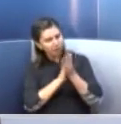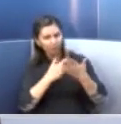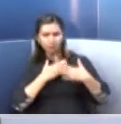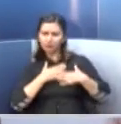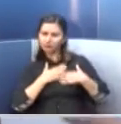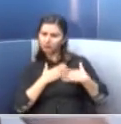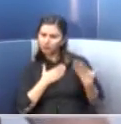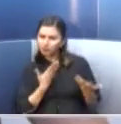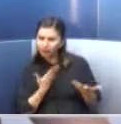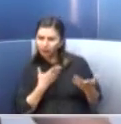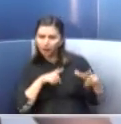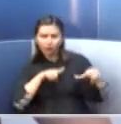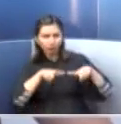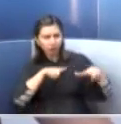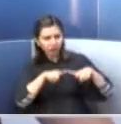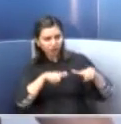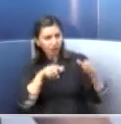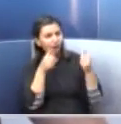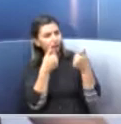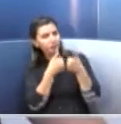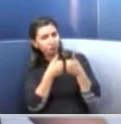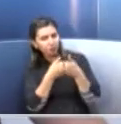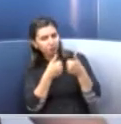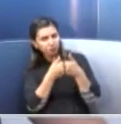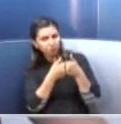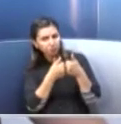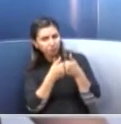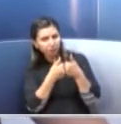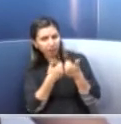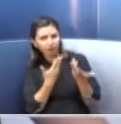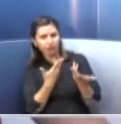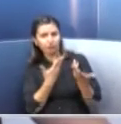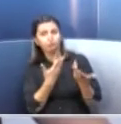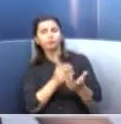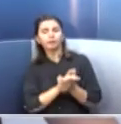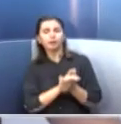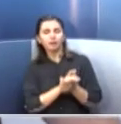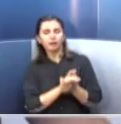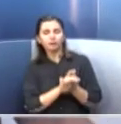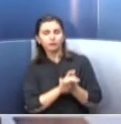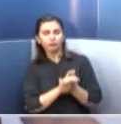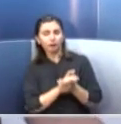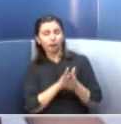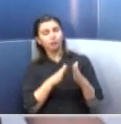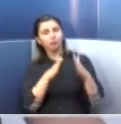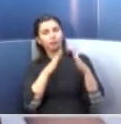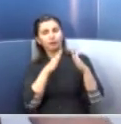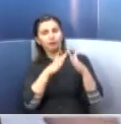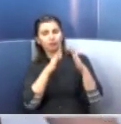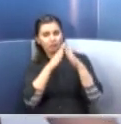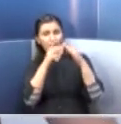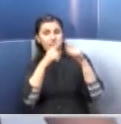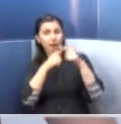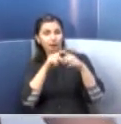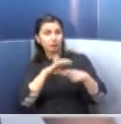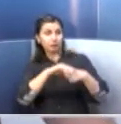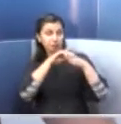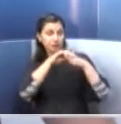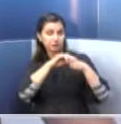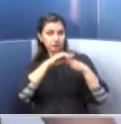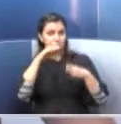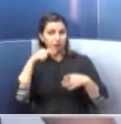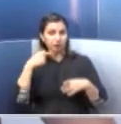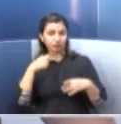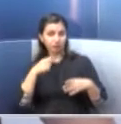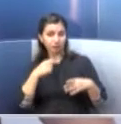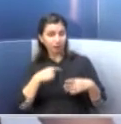acerca da Igreja de Santo Antônio, entre o Regina Passos, que vai ser aberta aquela rua. E eu pude explicar para a pessoa que partiu aí de uma iniciativa do